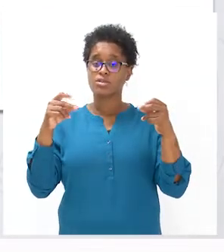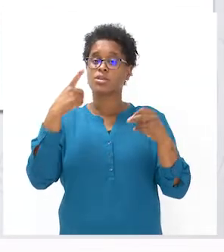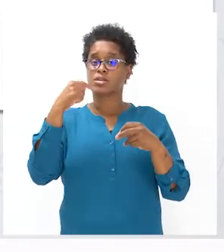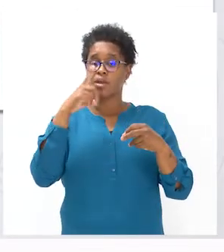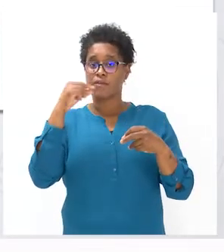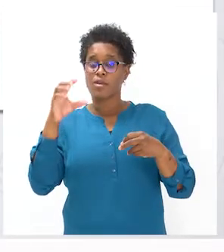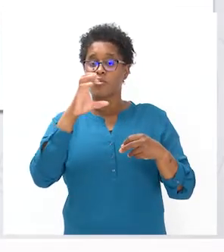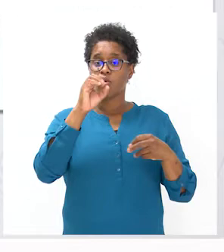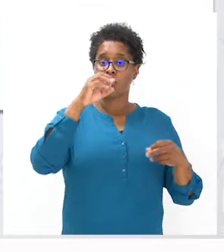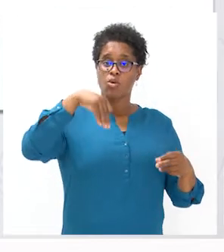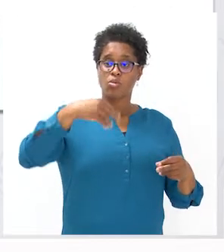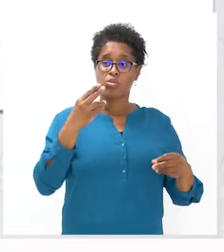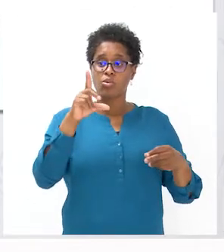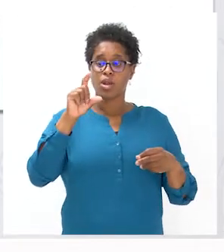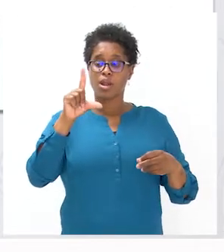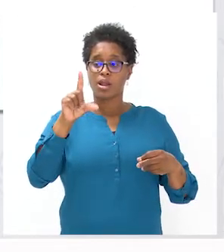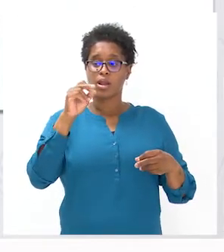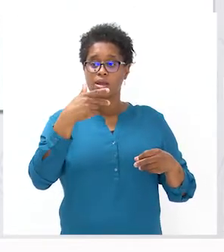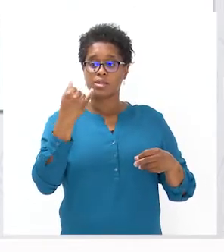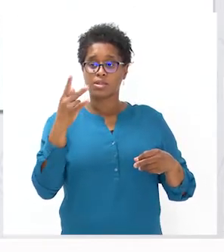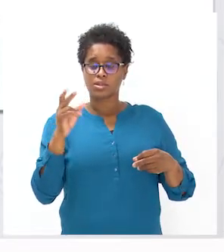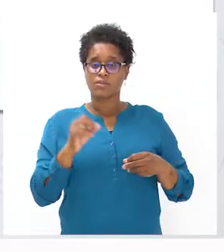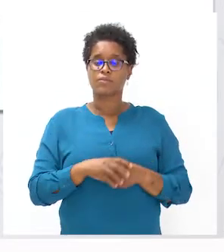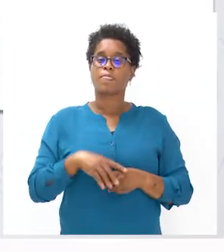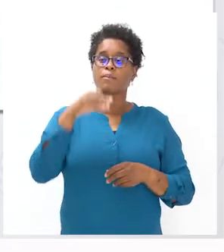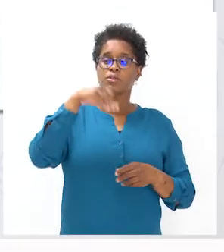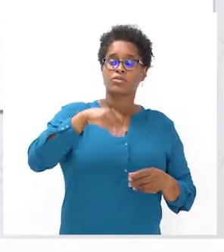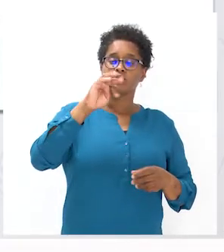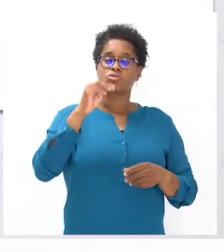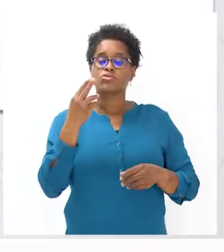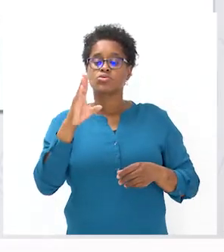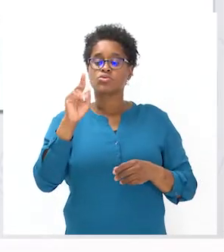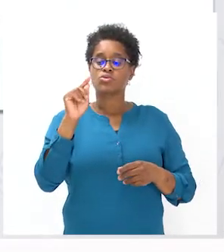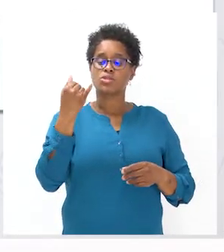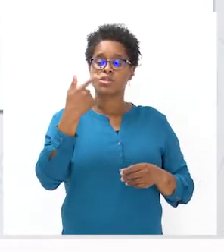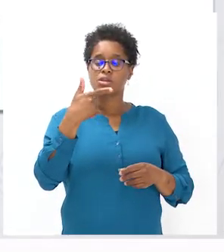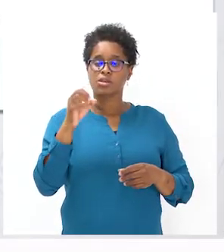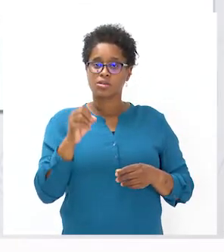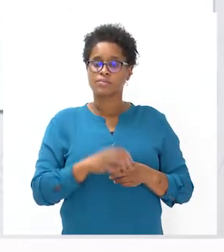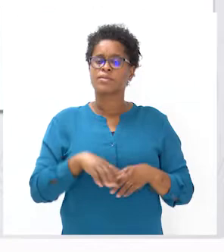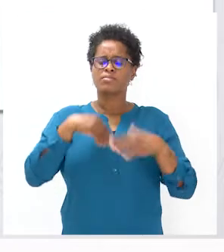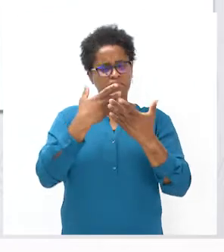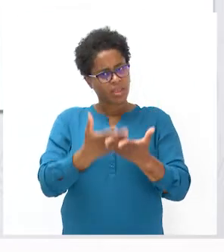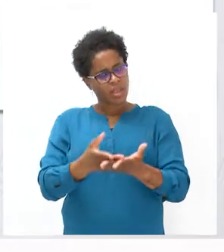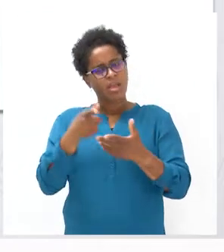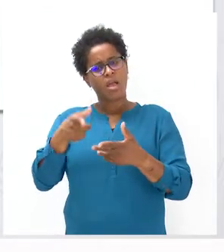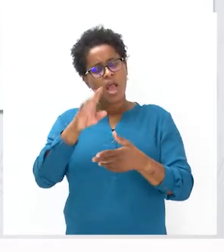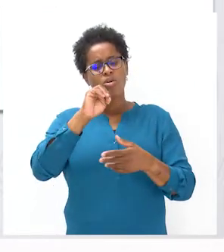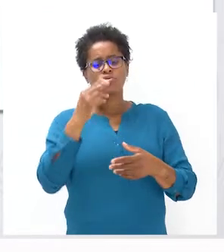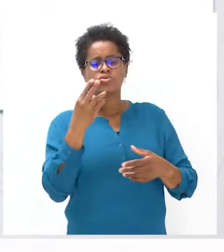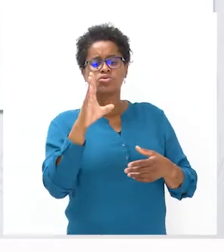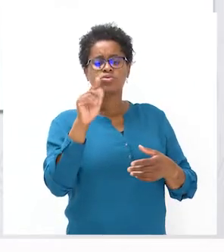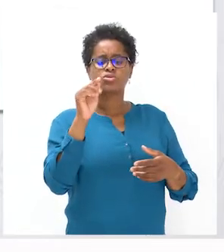verbos copulativos. O predicativo do sujeito atribui ao